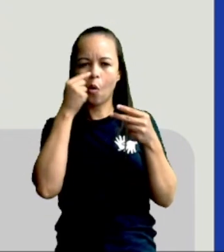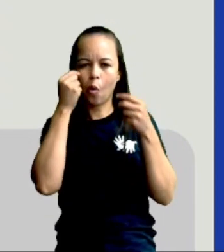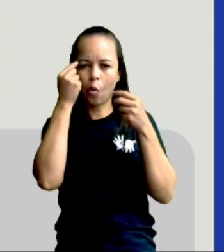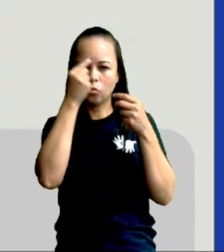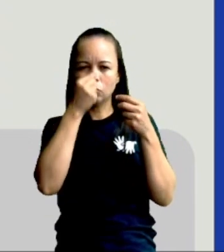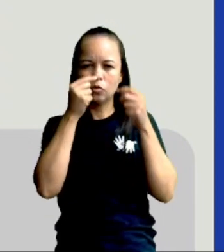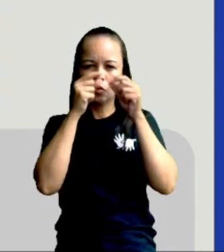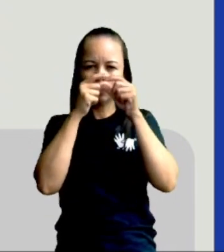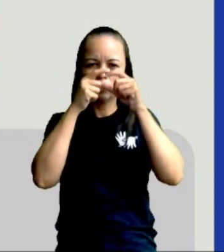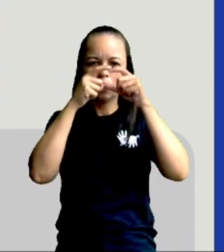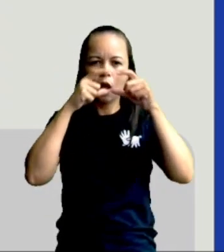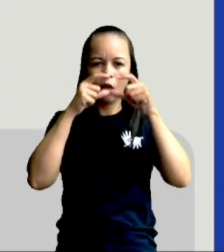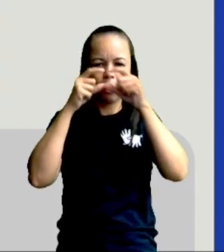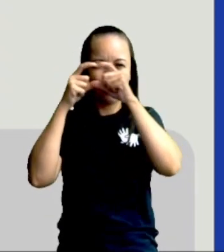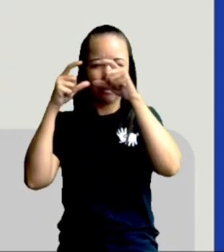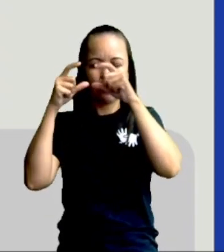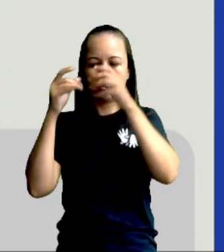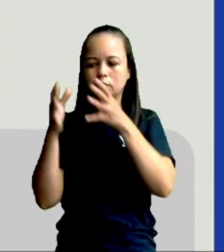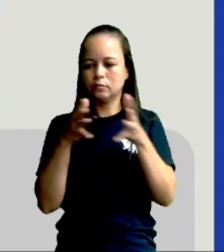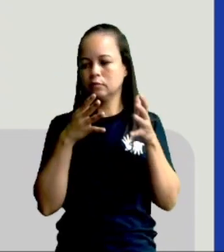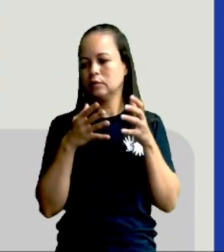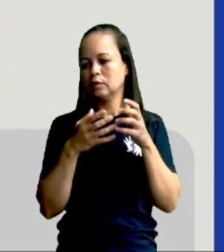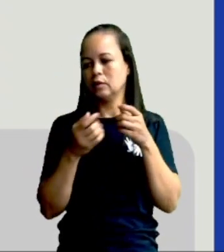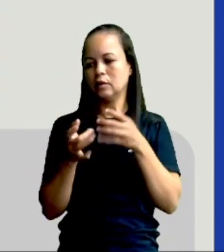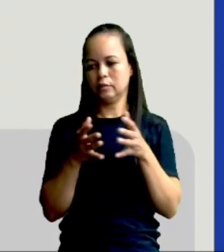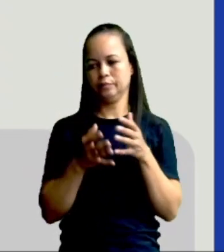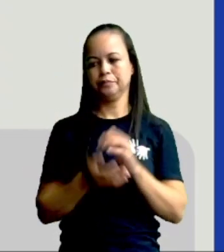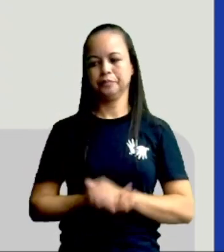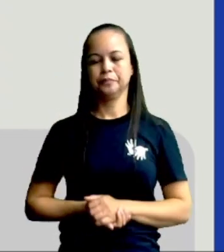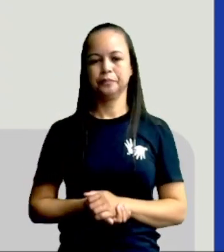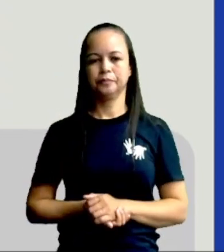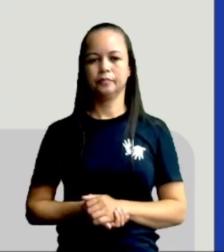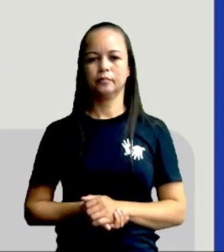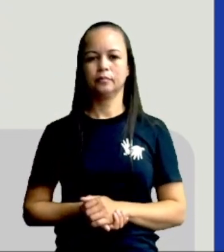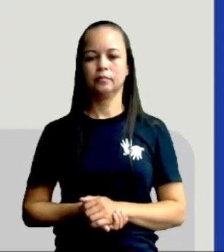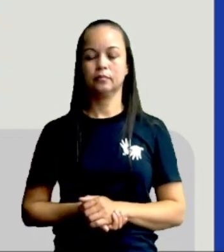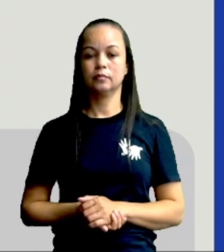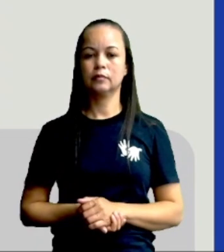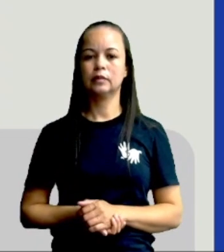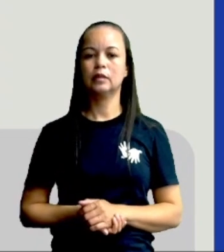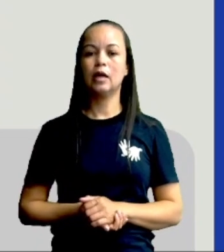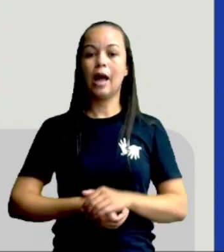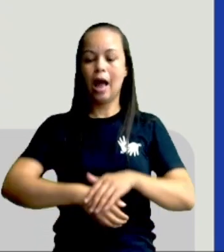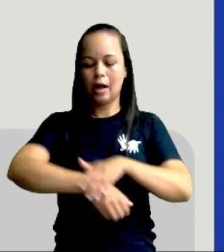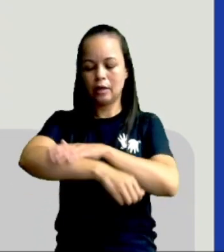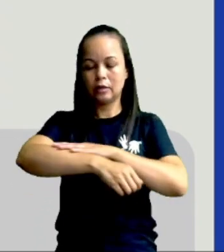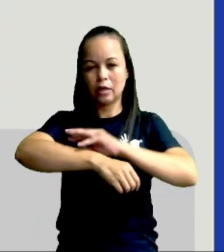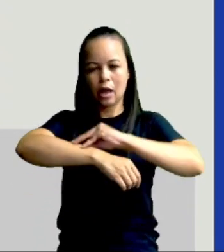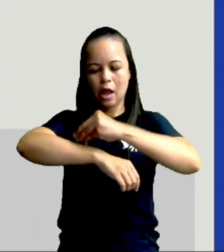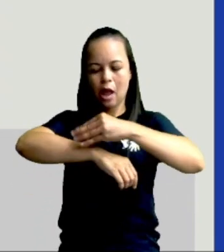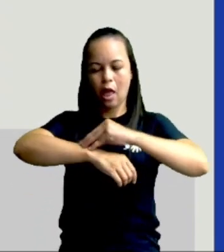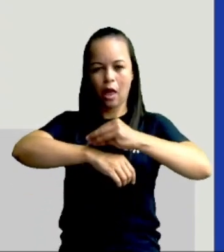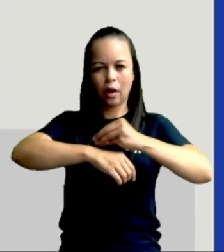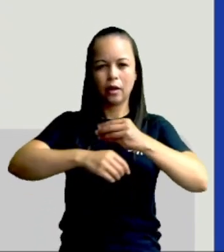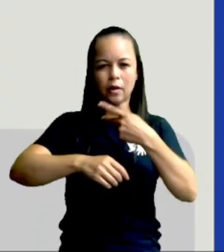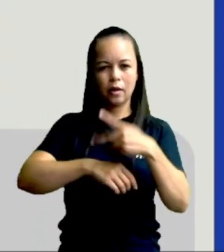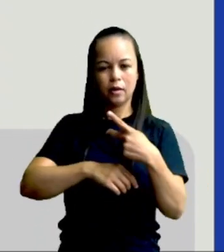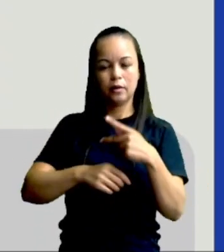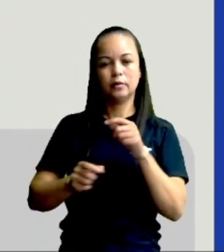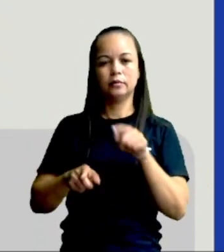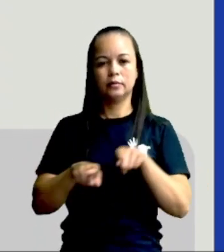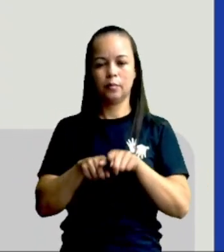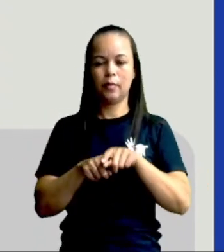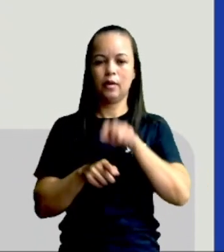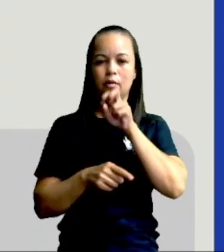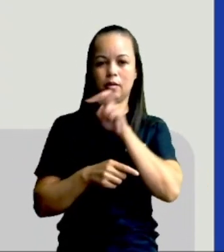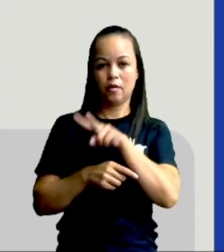fosseta lacrimal ou loreal, ela é ausente, ela tem só as narinas. As escamas também de uma cobra venenosa